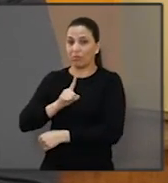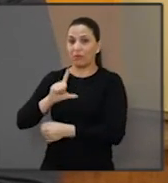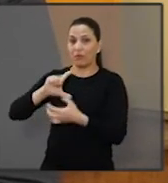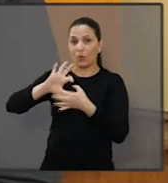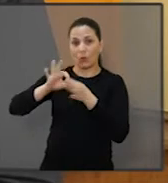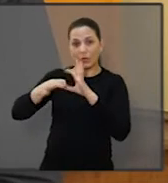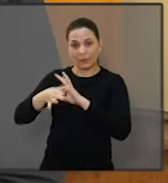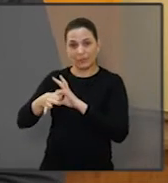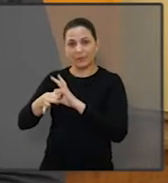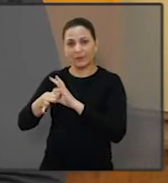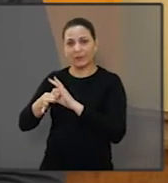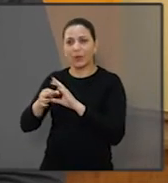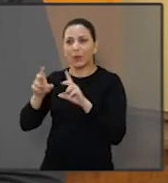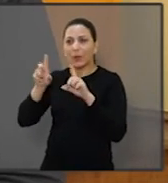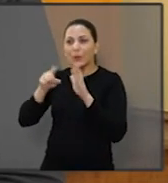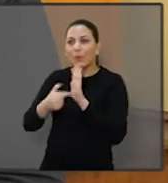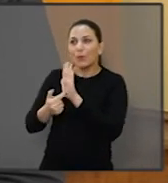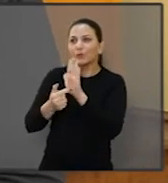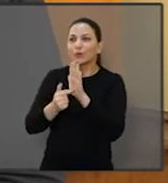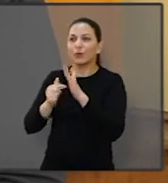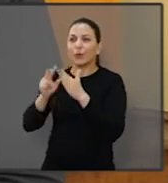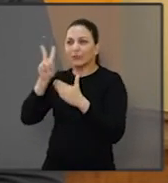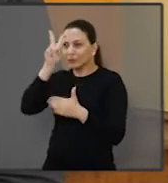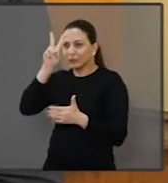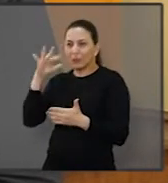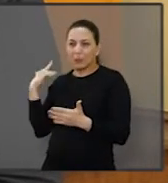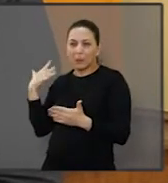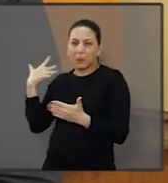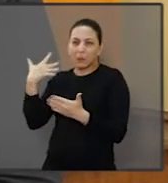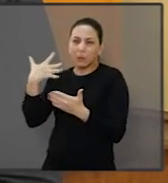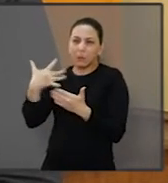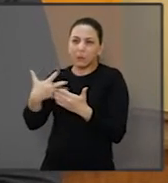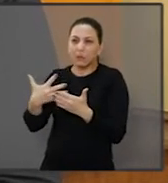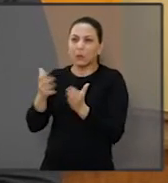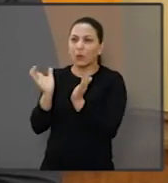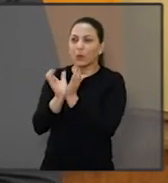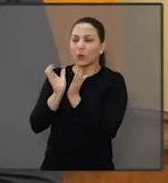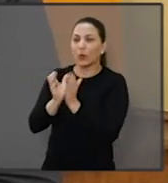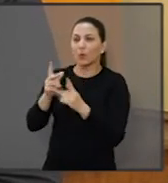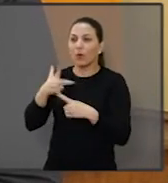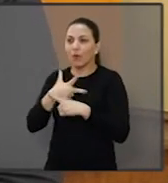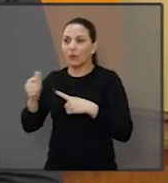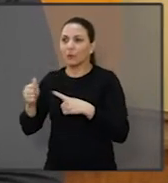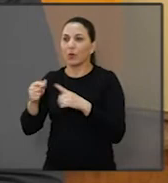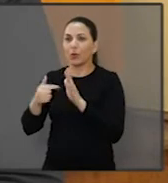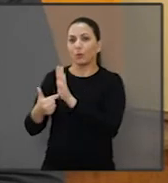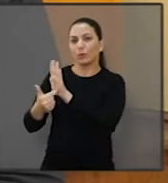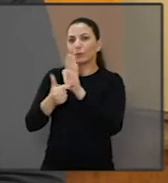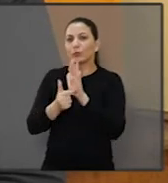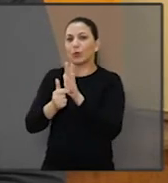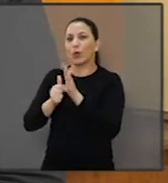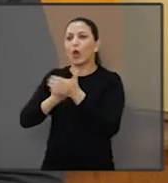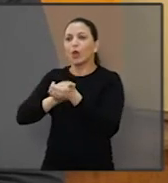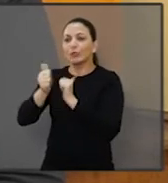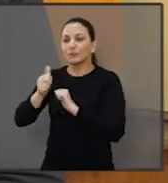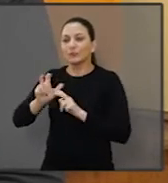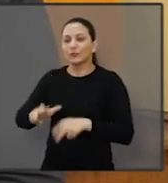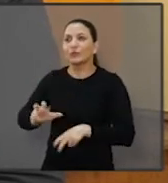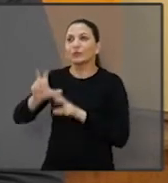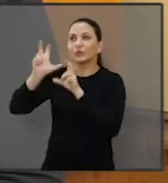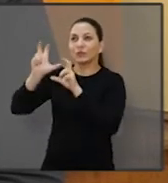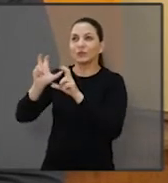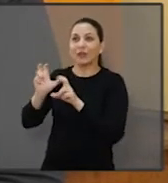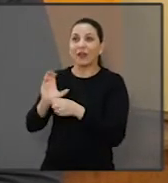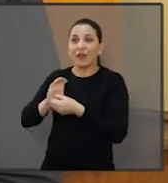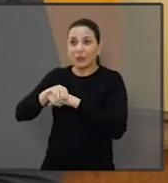Janeiro, eles fizeram uma retrospectiva, né, de todas as seleções que foram campeãs. Então passou todos os nossos jogos, né?